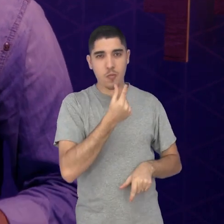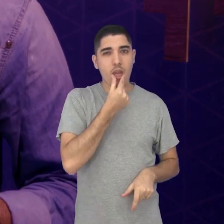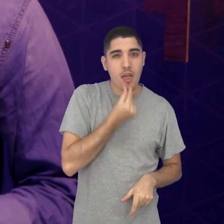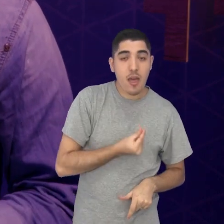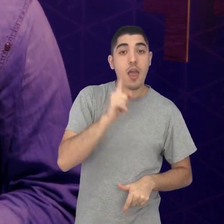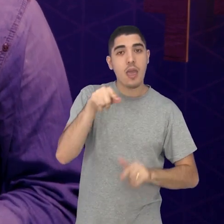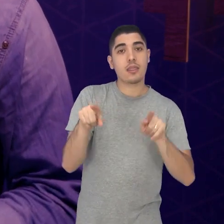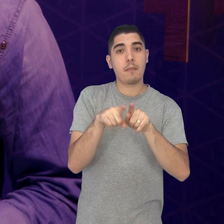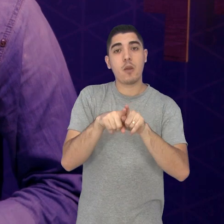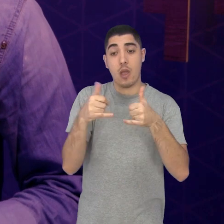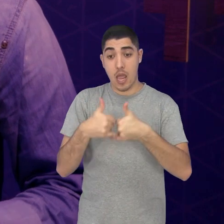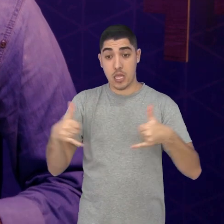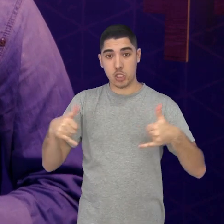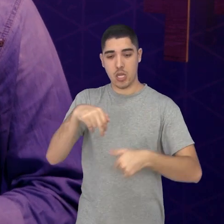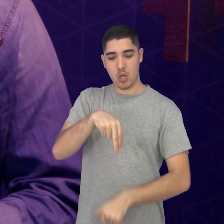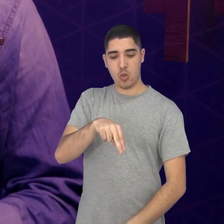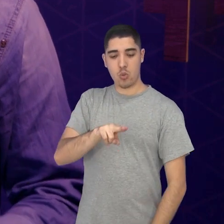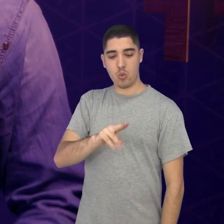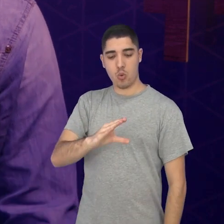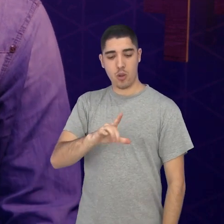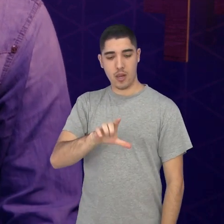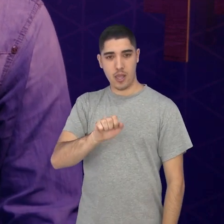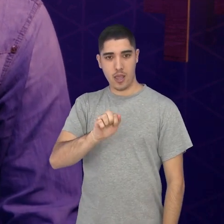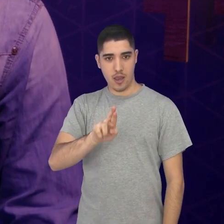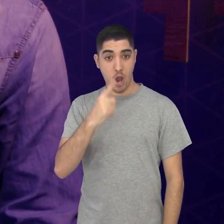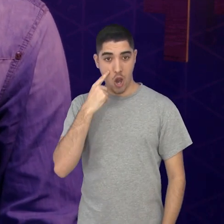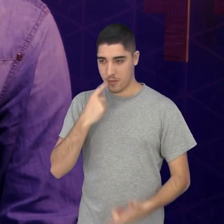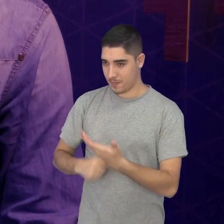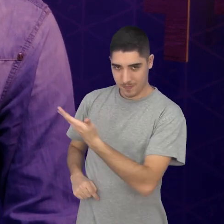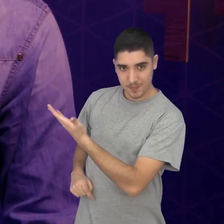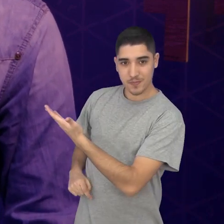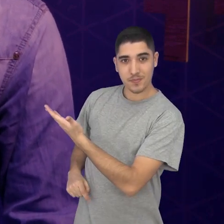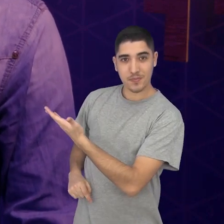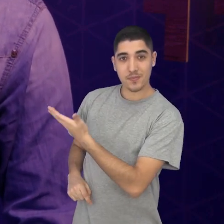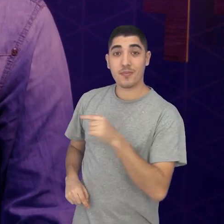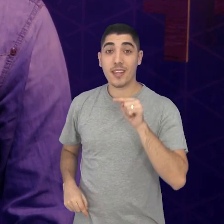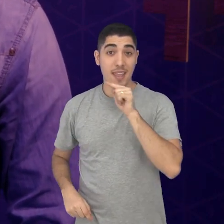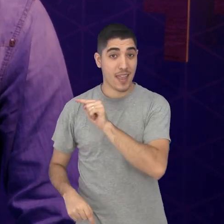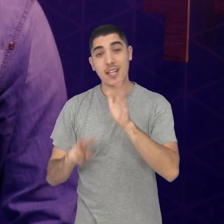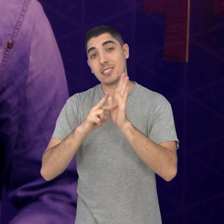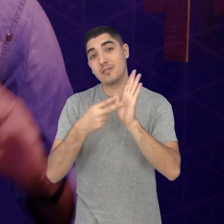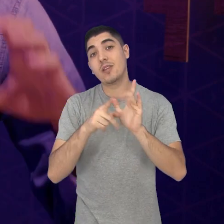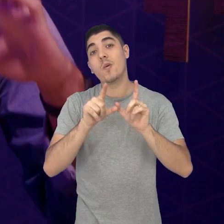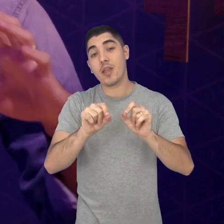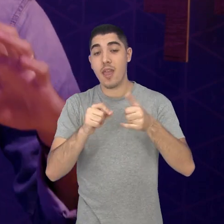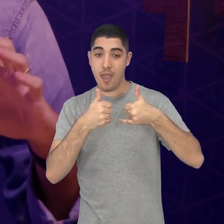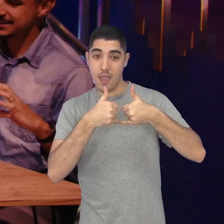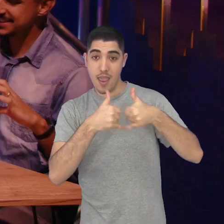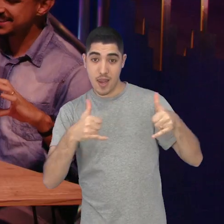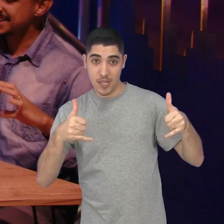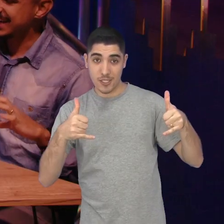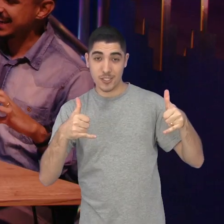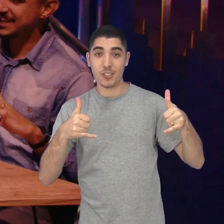ela, é a energia nuclear, né? Aquela fórmula E igual a mc ao quadrado, significa que